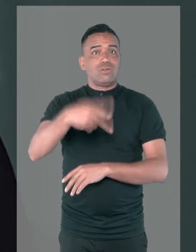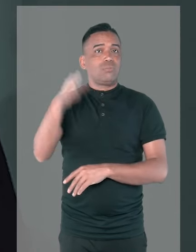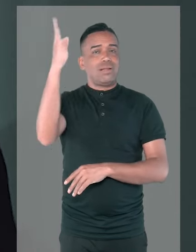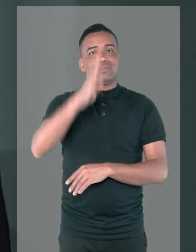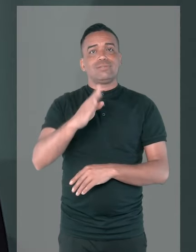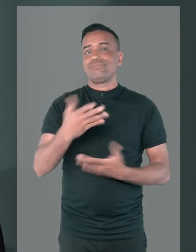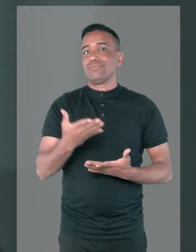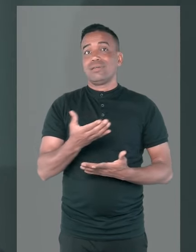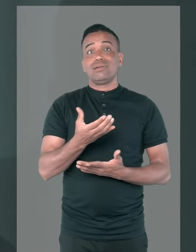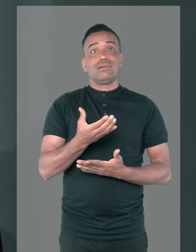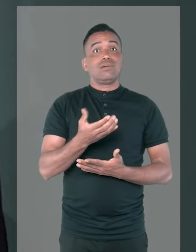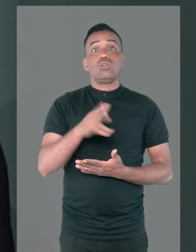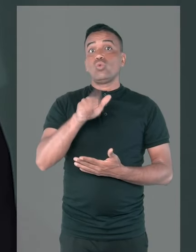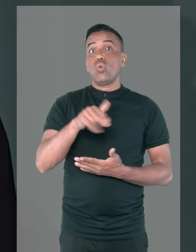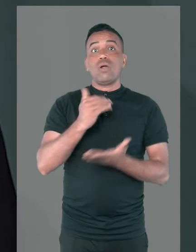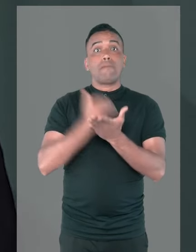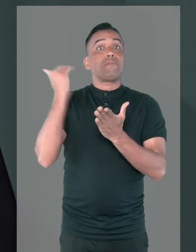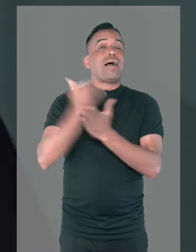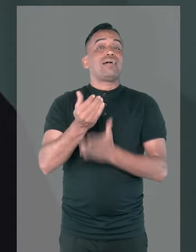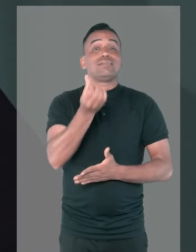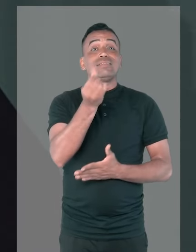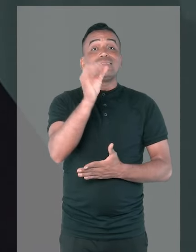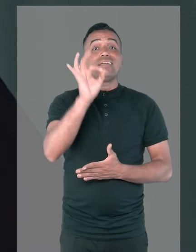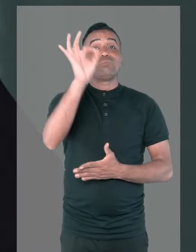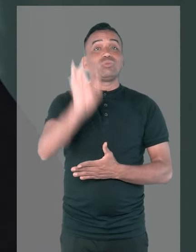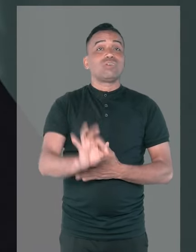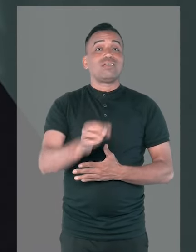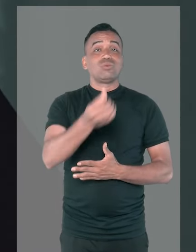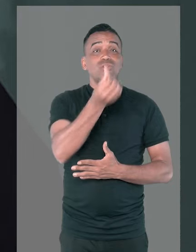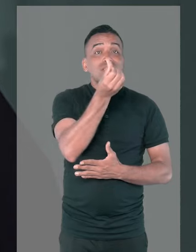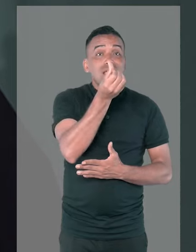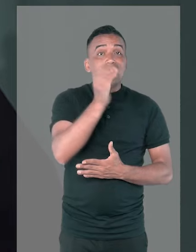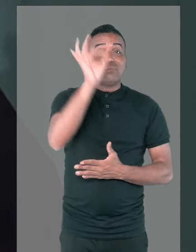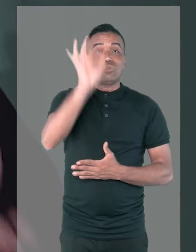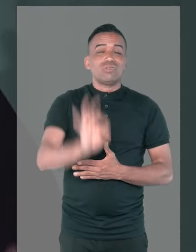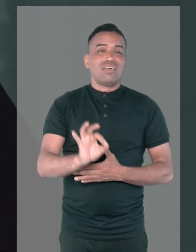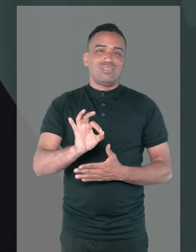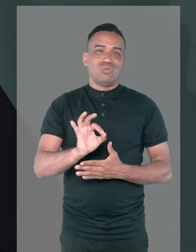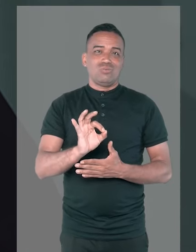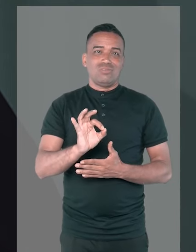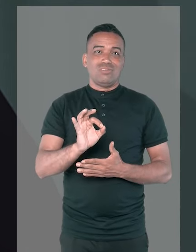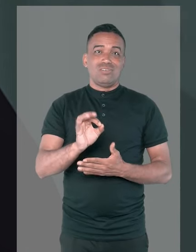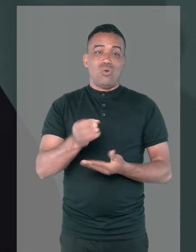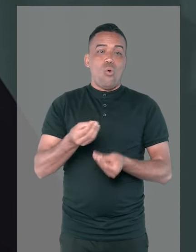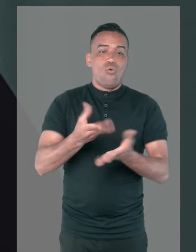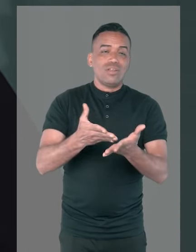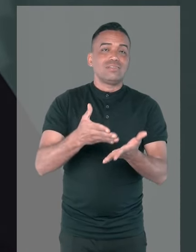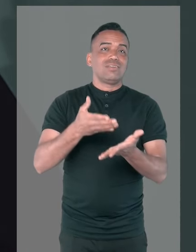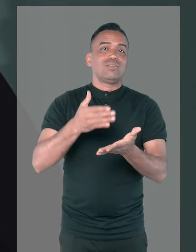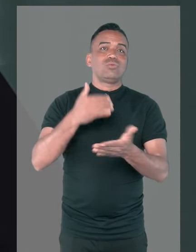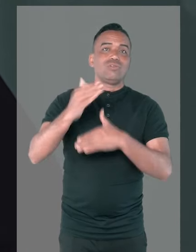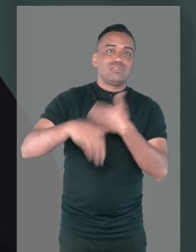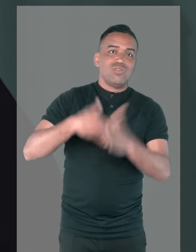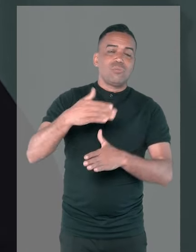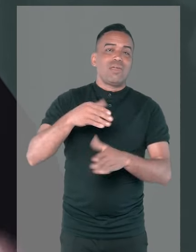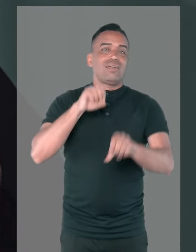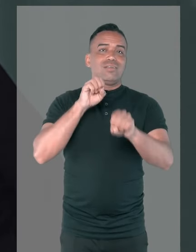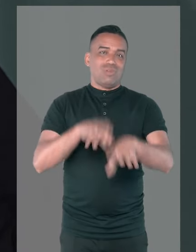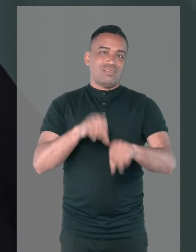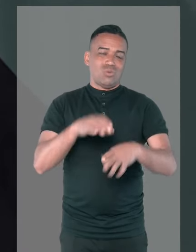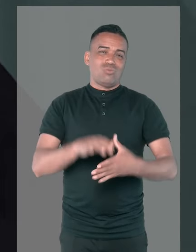ultrapassou 6% do PIB dedicados à educação. Então a gente vive numa situação bastante trágica nesse